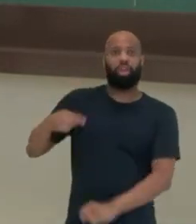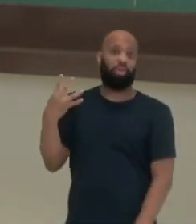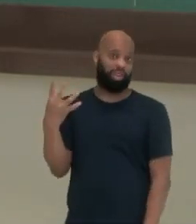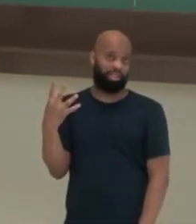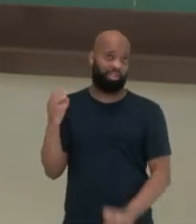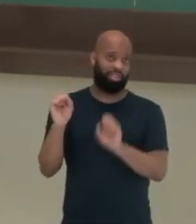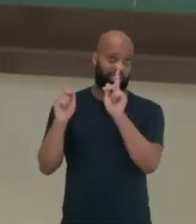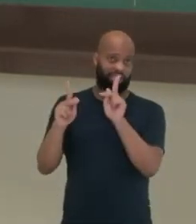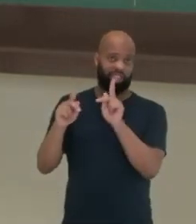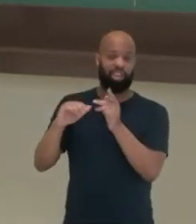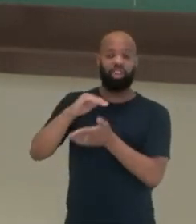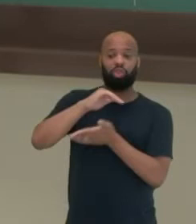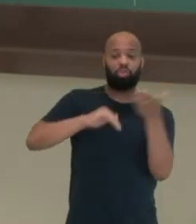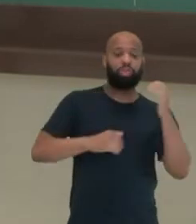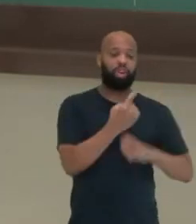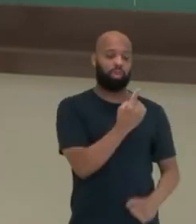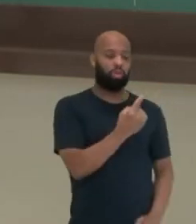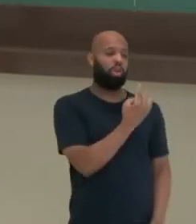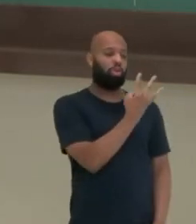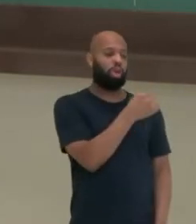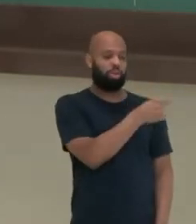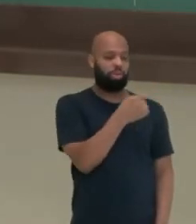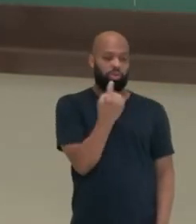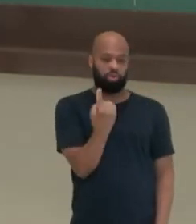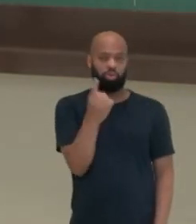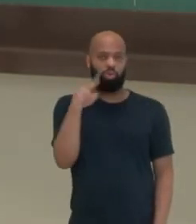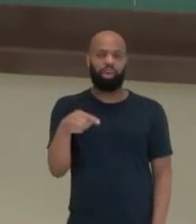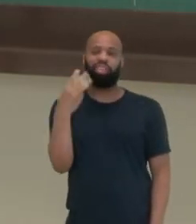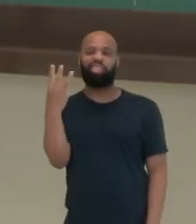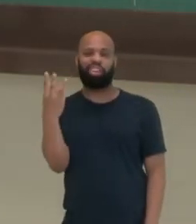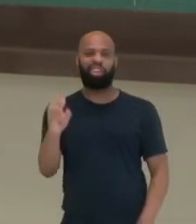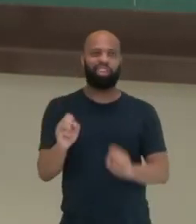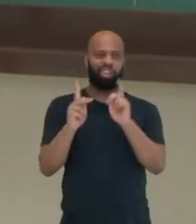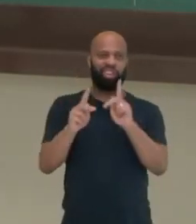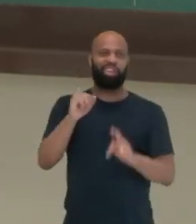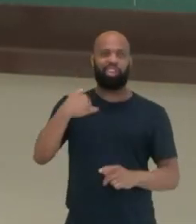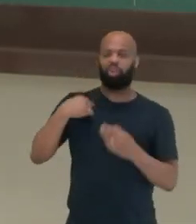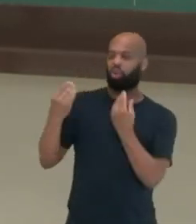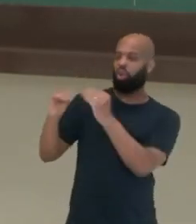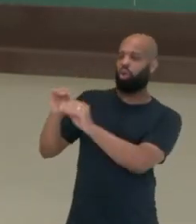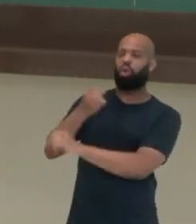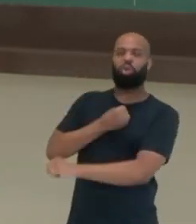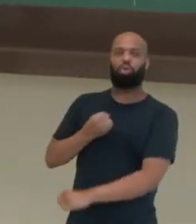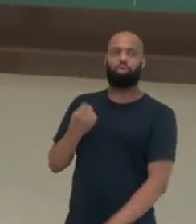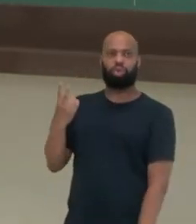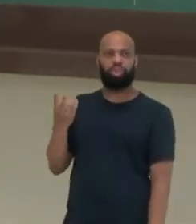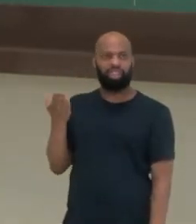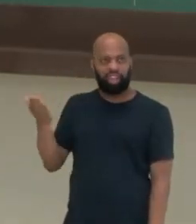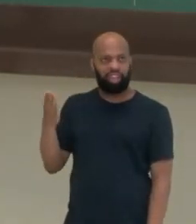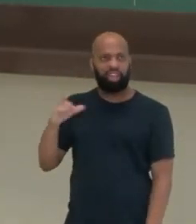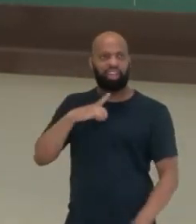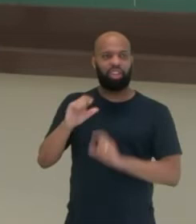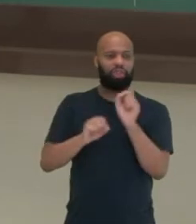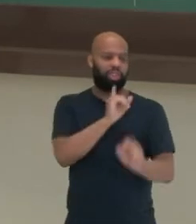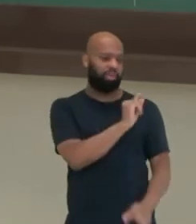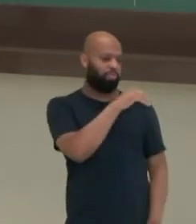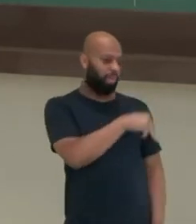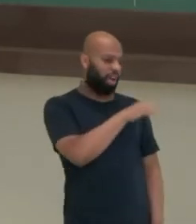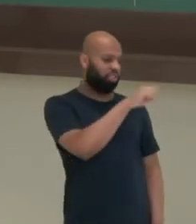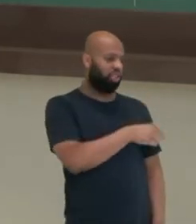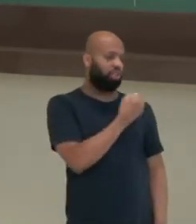4. Subtrai 1. 4 menos 1, 3. Então, se eu coloco 2 nessa máquina, eu tenho como imagem o